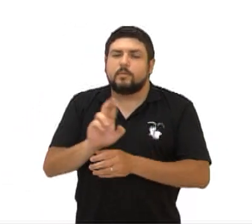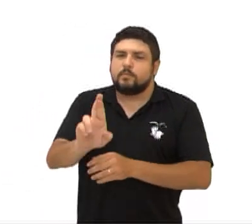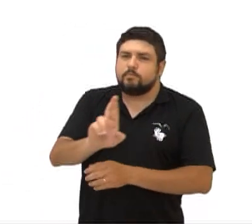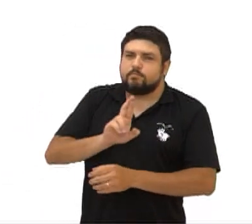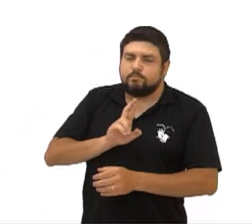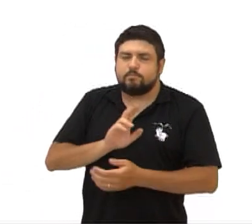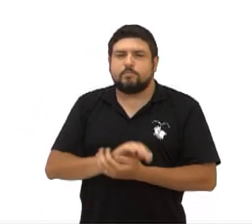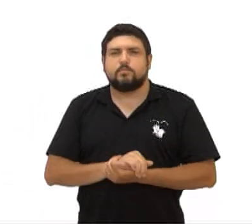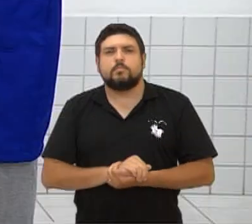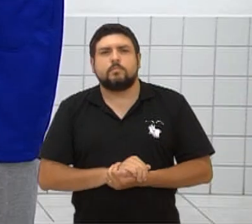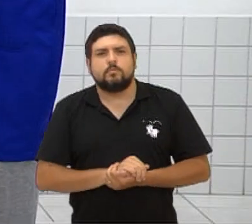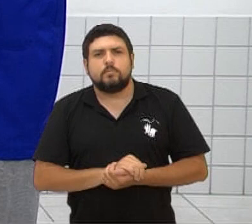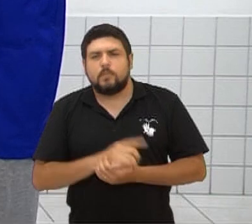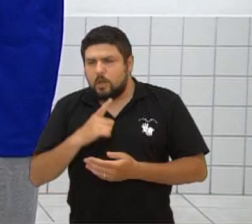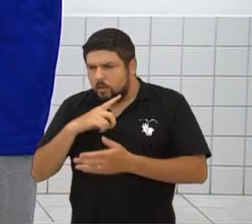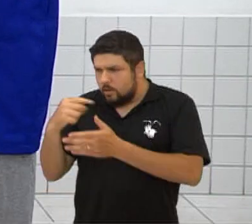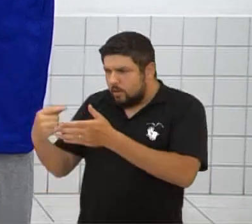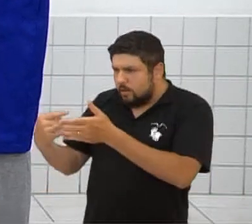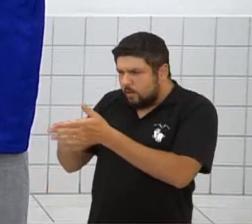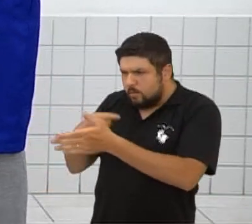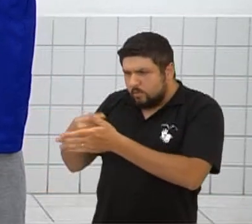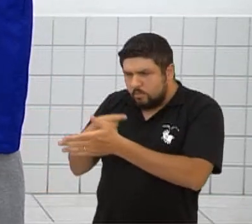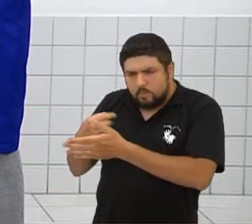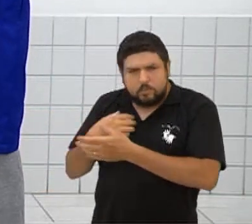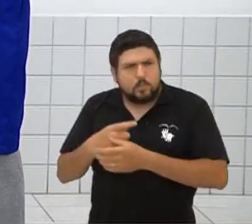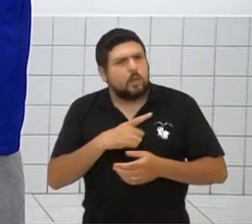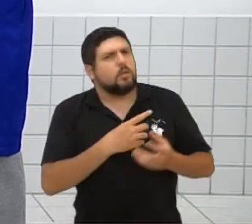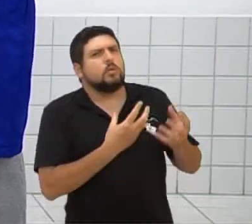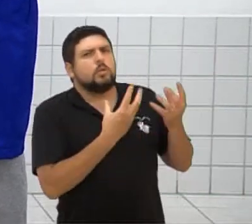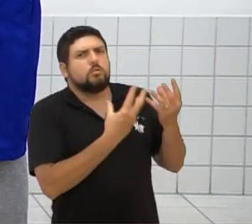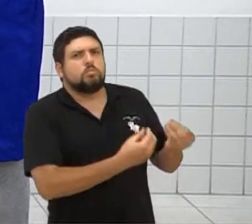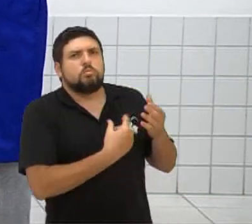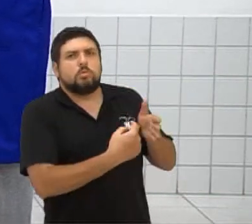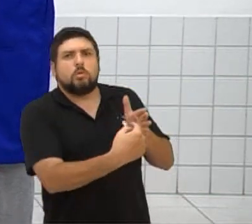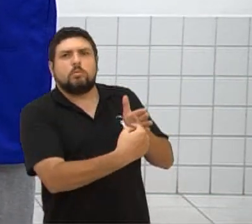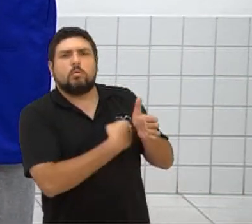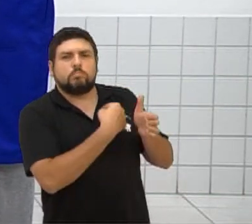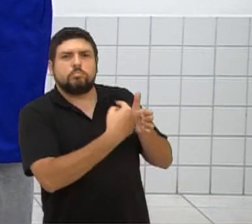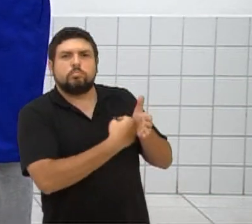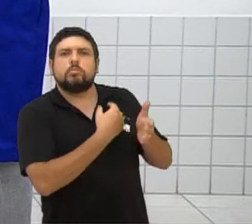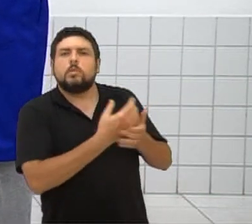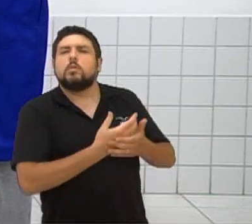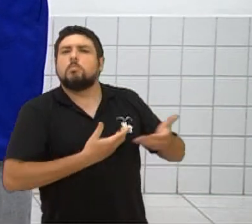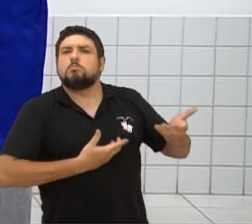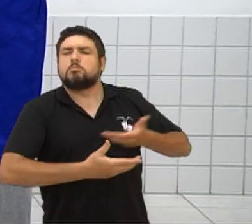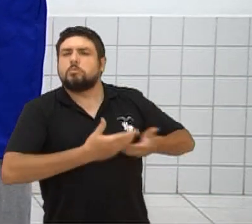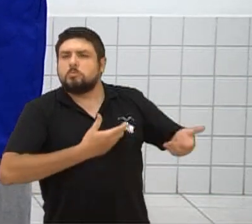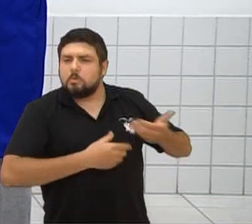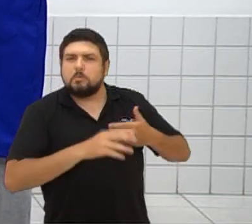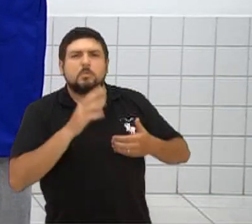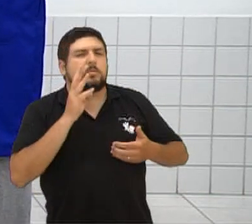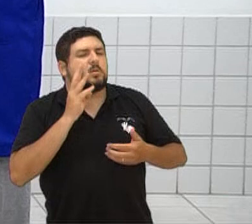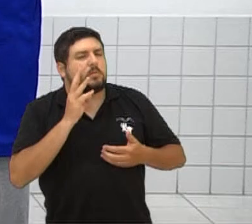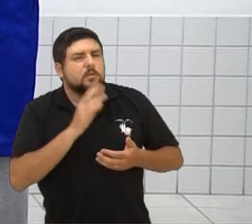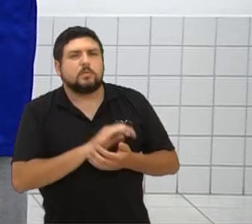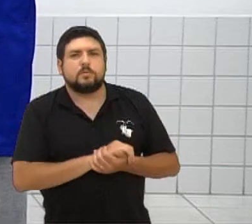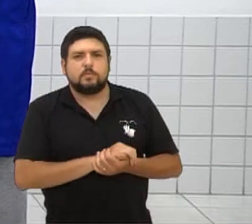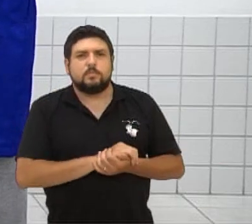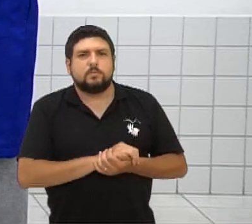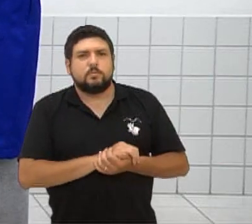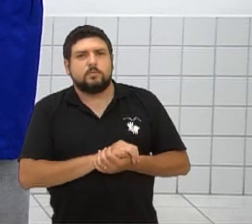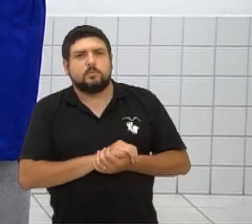recadinho, professor? Temos pergunta? Temos muitas perguntas, né? O pessoal já está interagindo bastante aí, né?